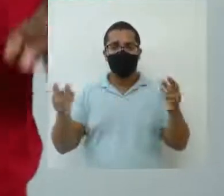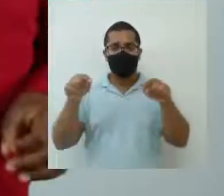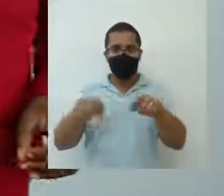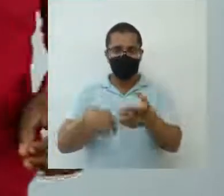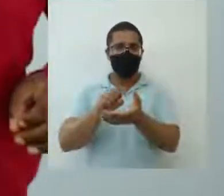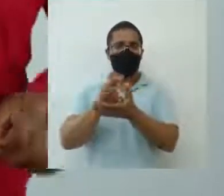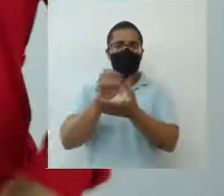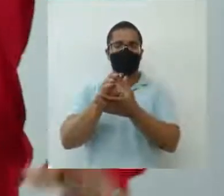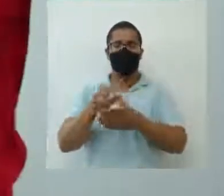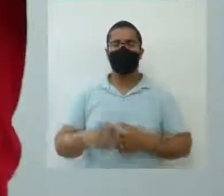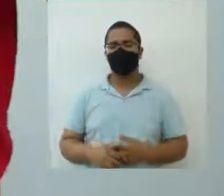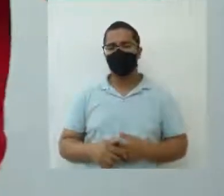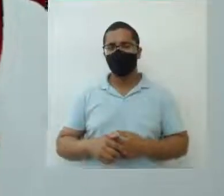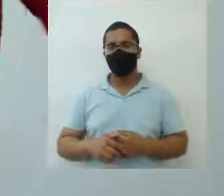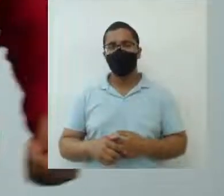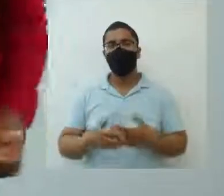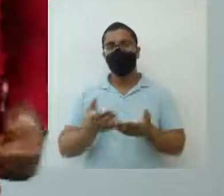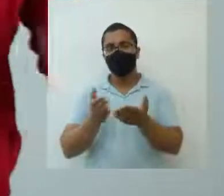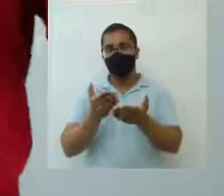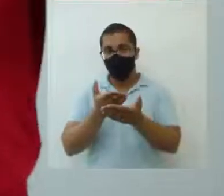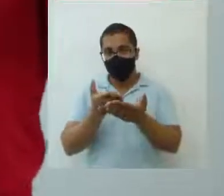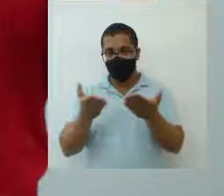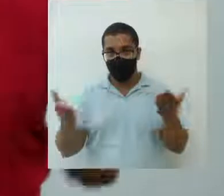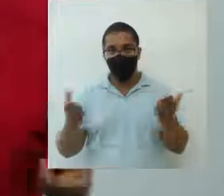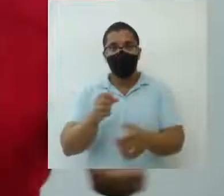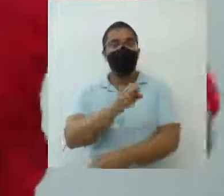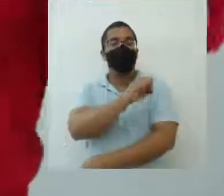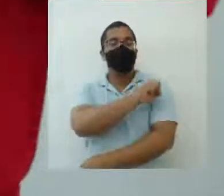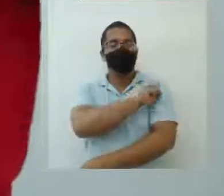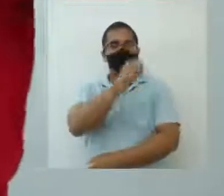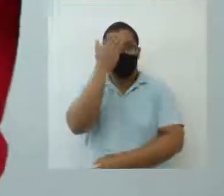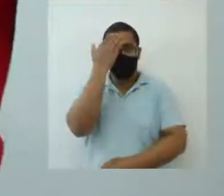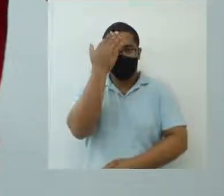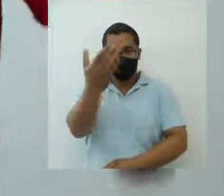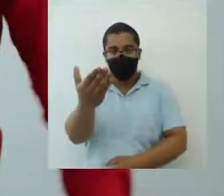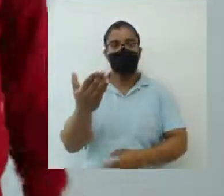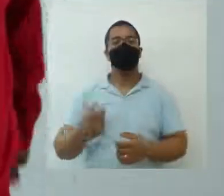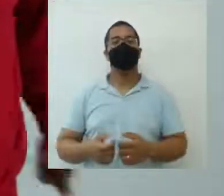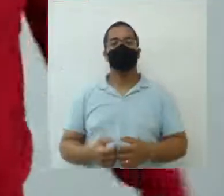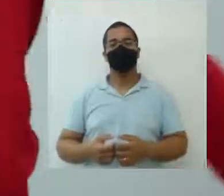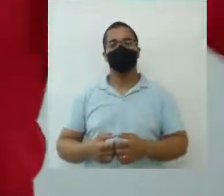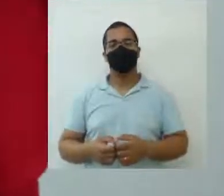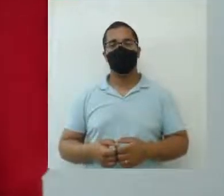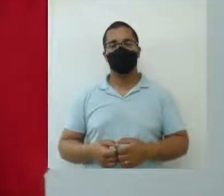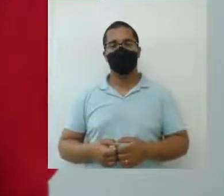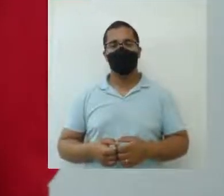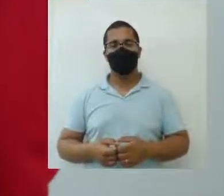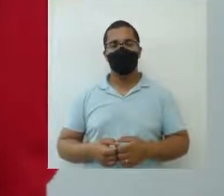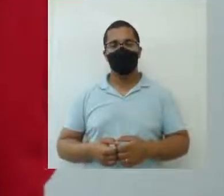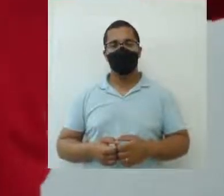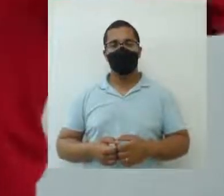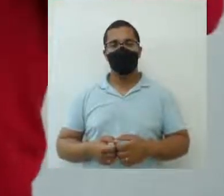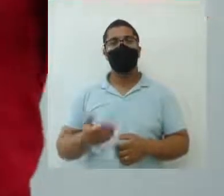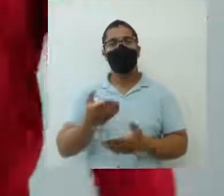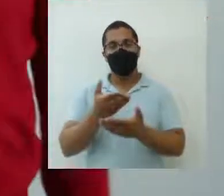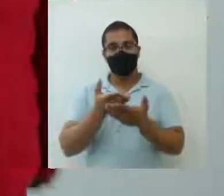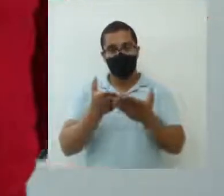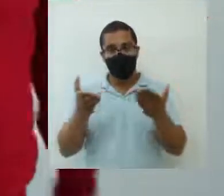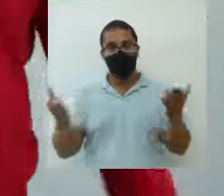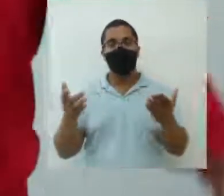Educa PR. Então, turma do 8º ano, valeu mesmo aí, muito obrigado por